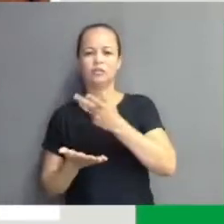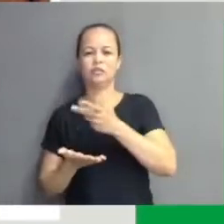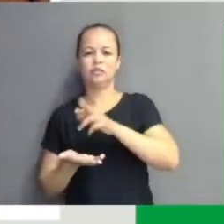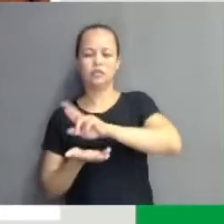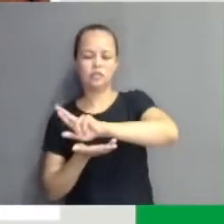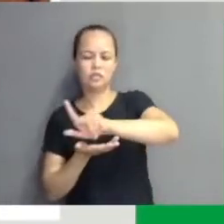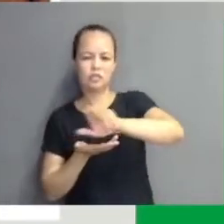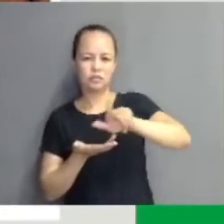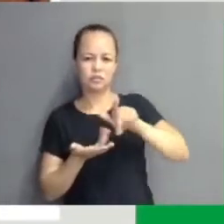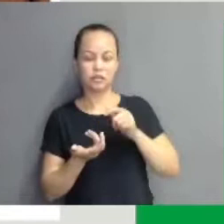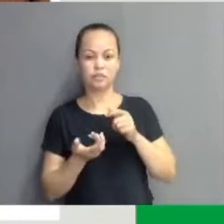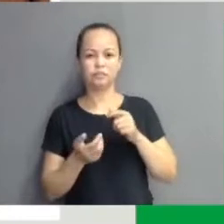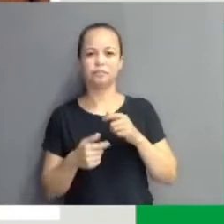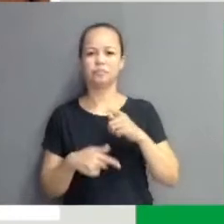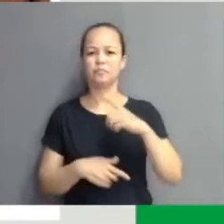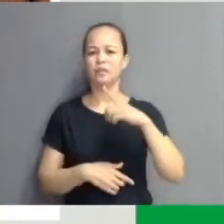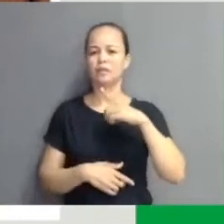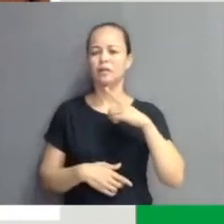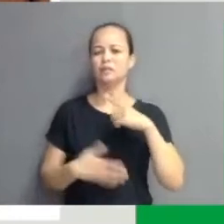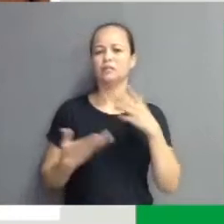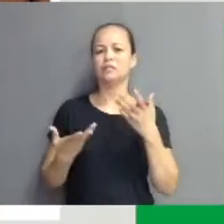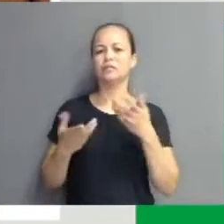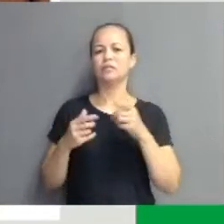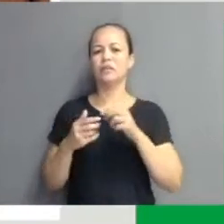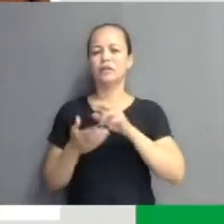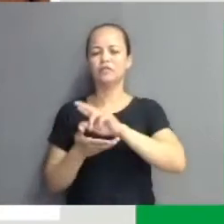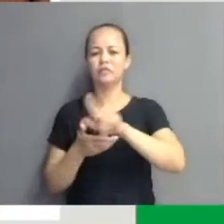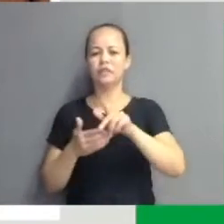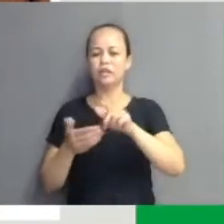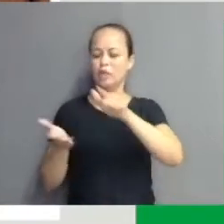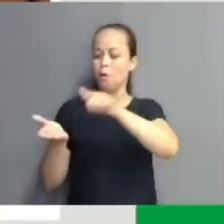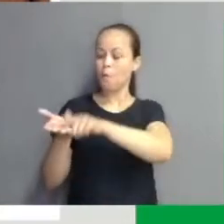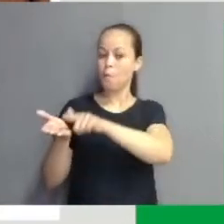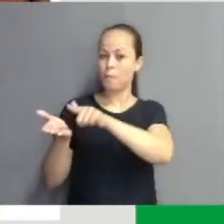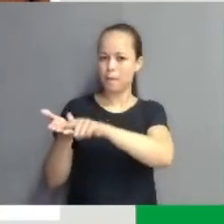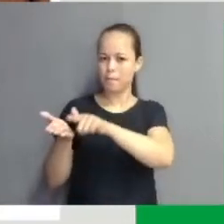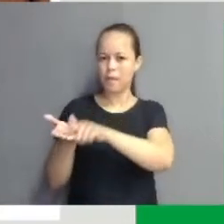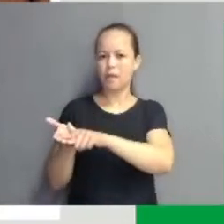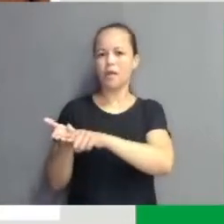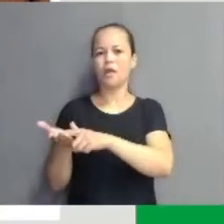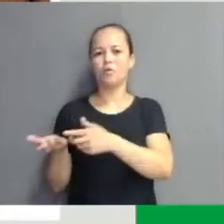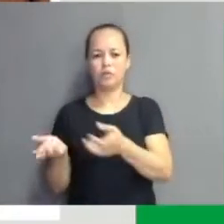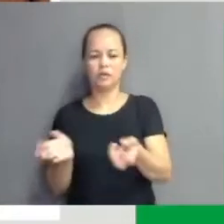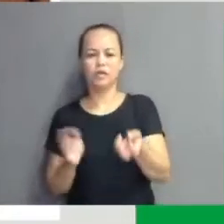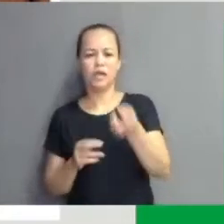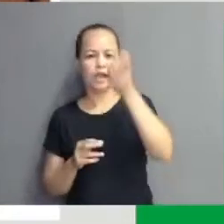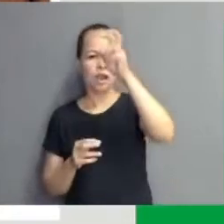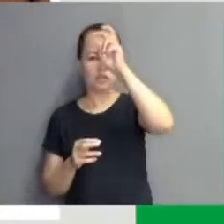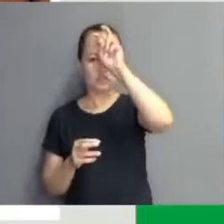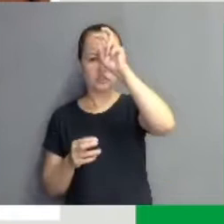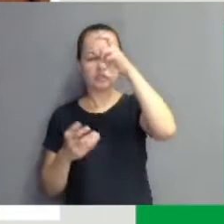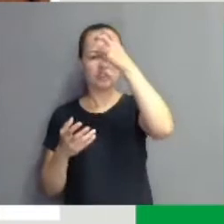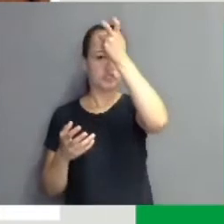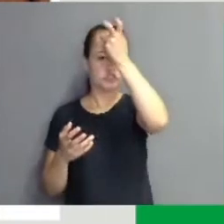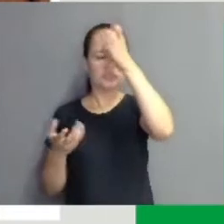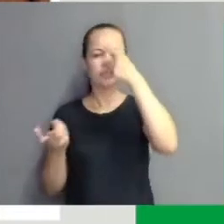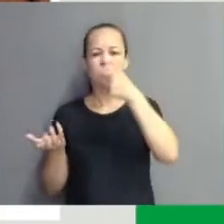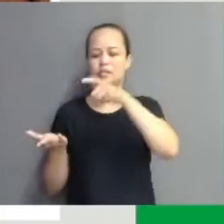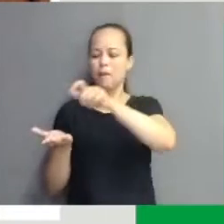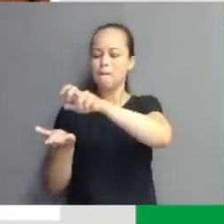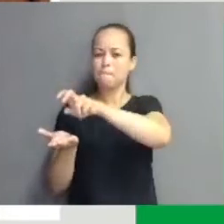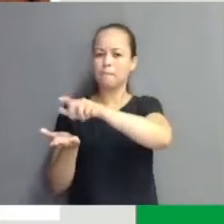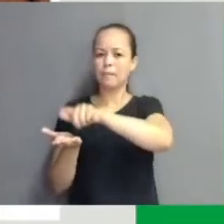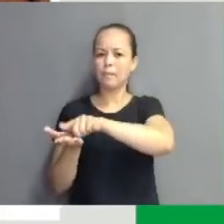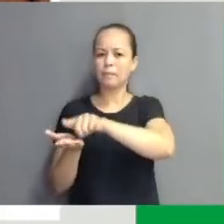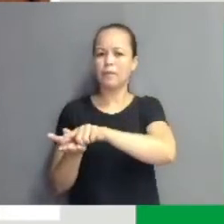diferentes ouvir pelos egípcios a descoberta do papel que era o primeiro papel que era o papiro E